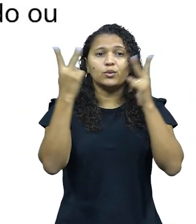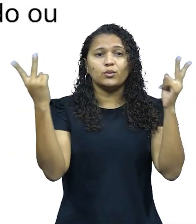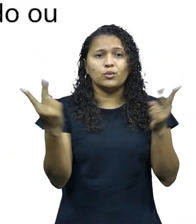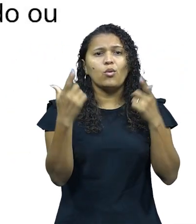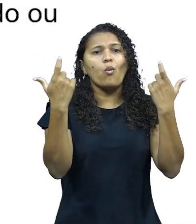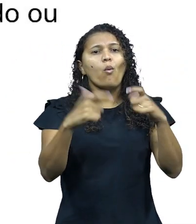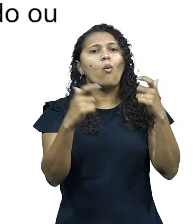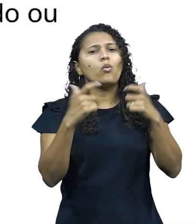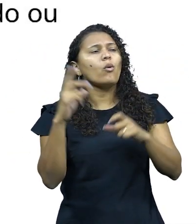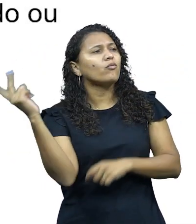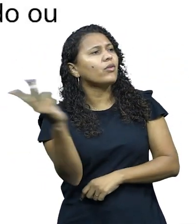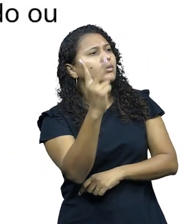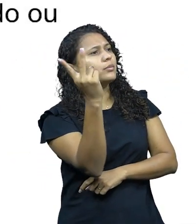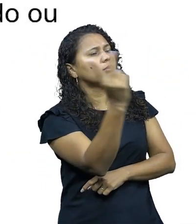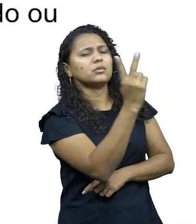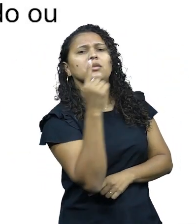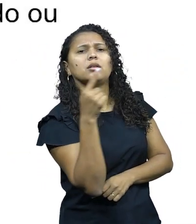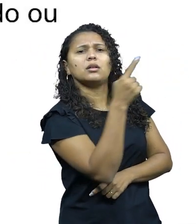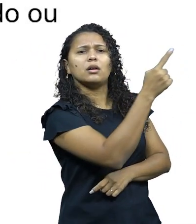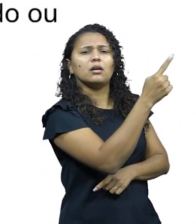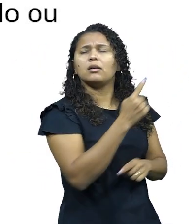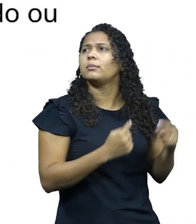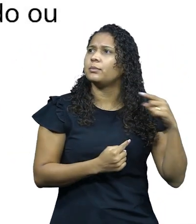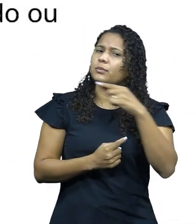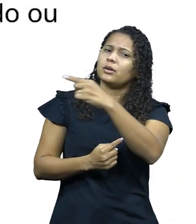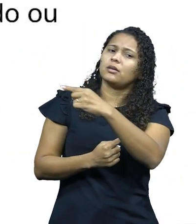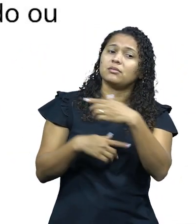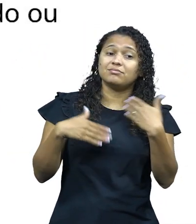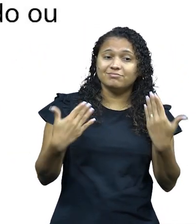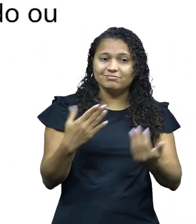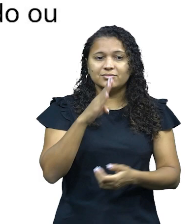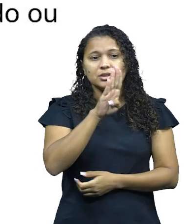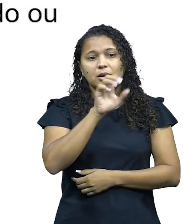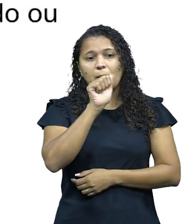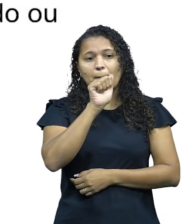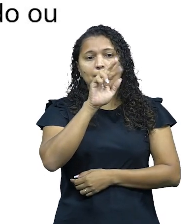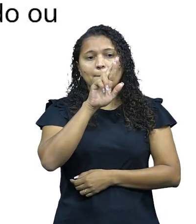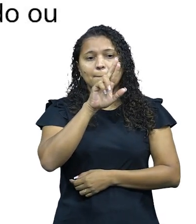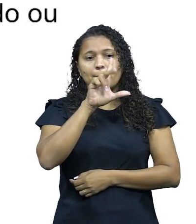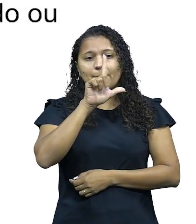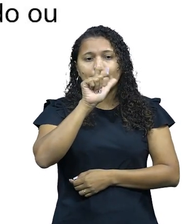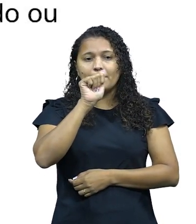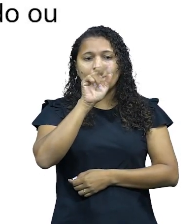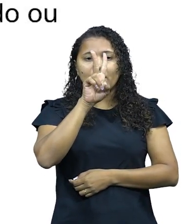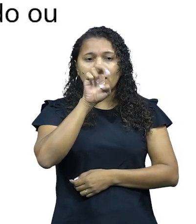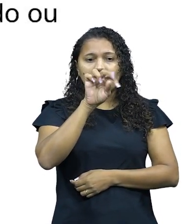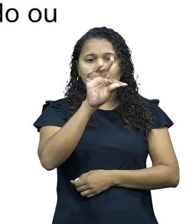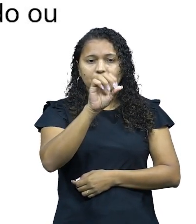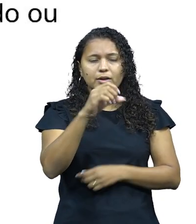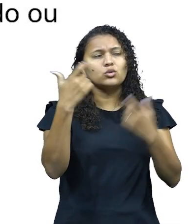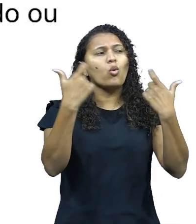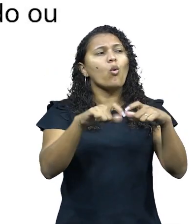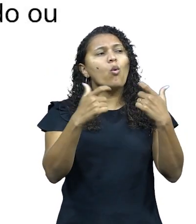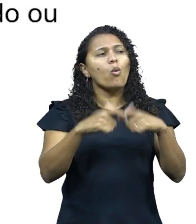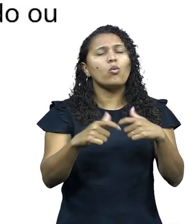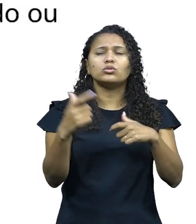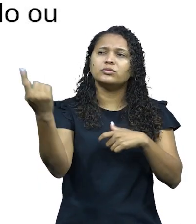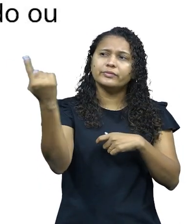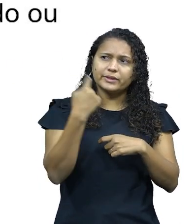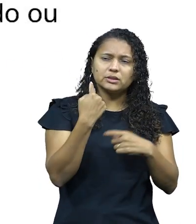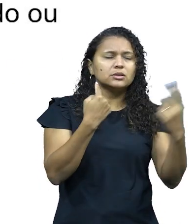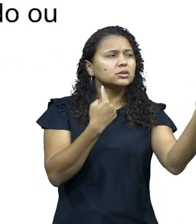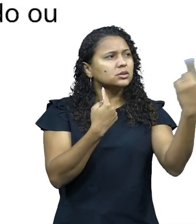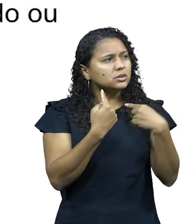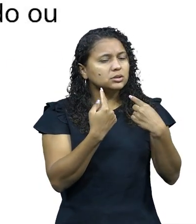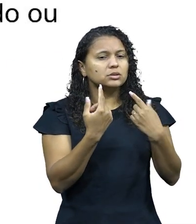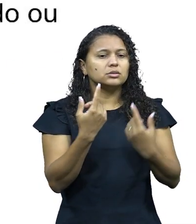vento, para onde ele está. Barlavento significa da onde vem o vento.